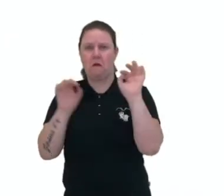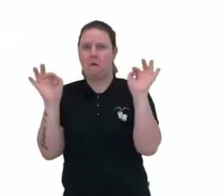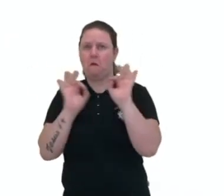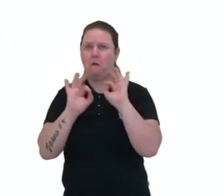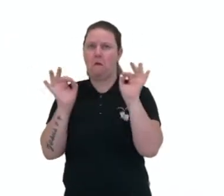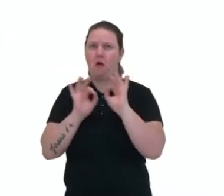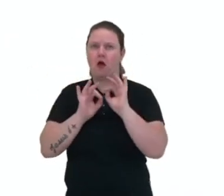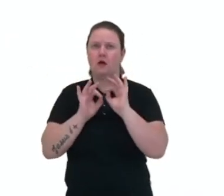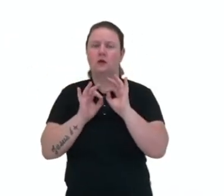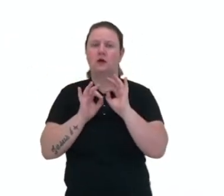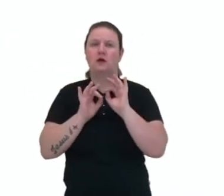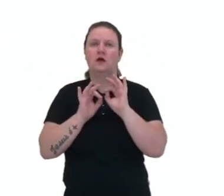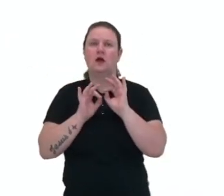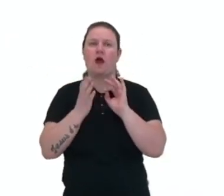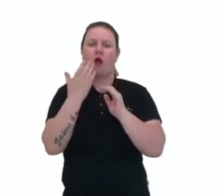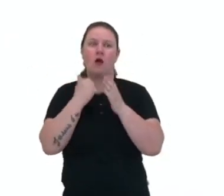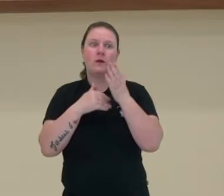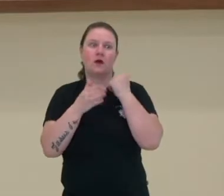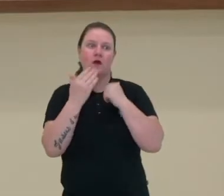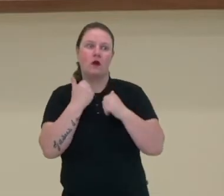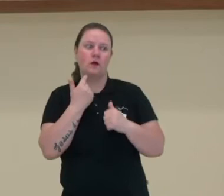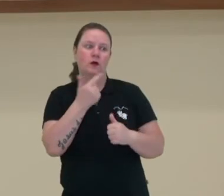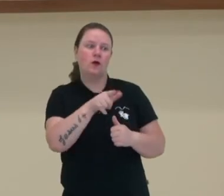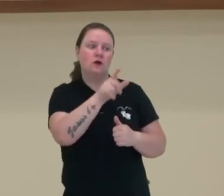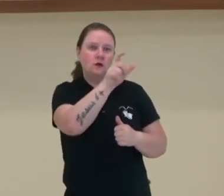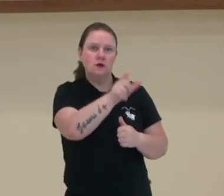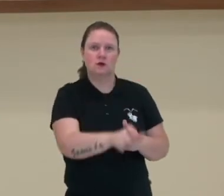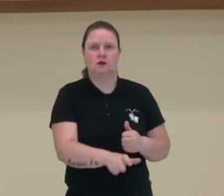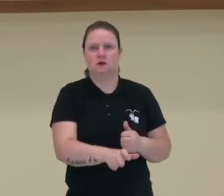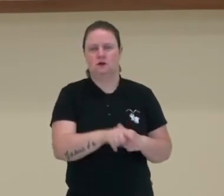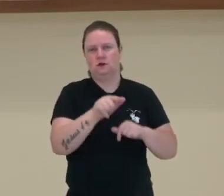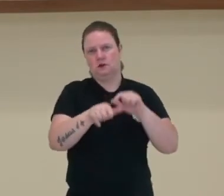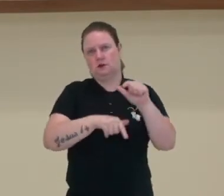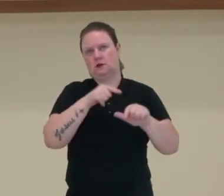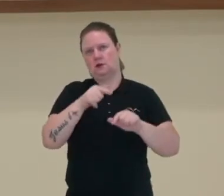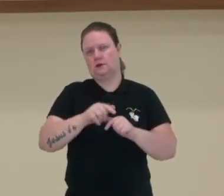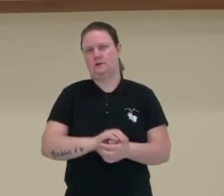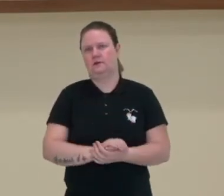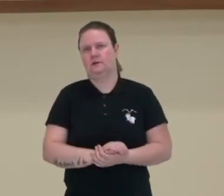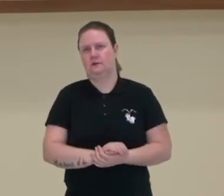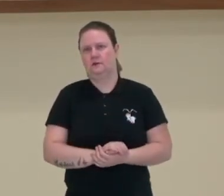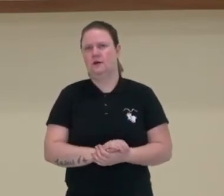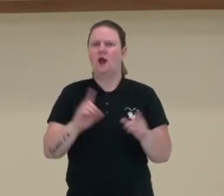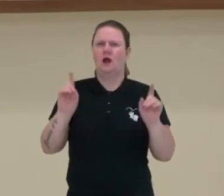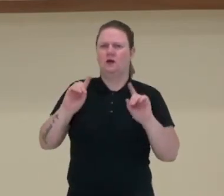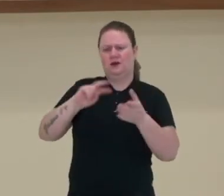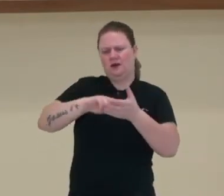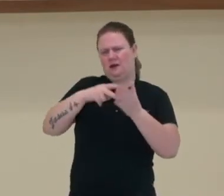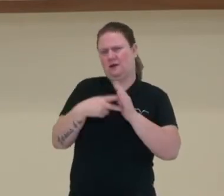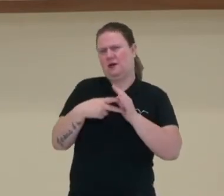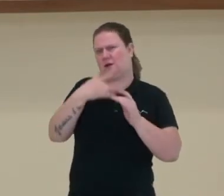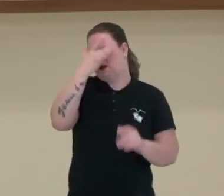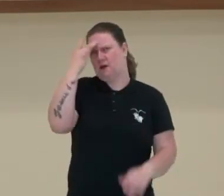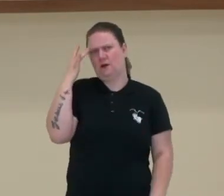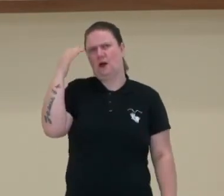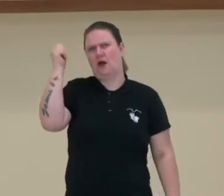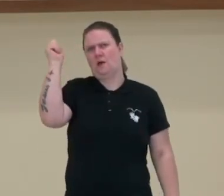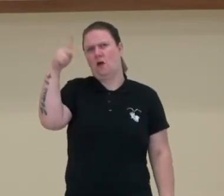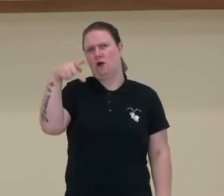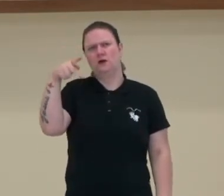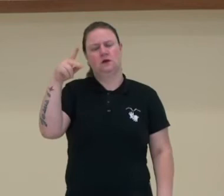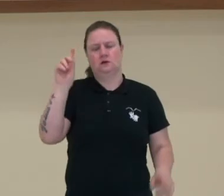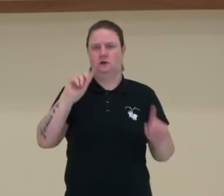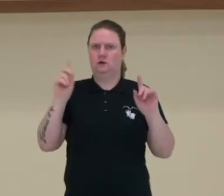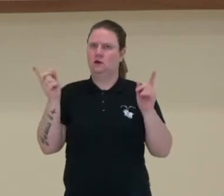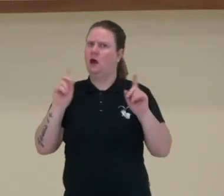consomem recursos produzidos pelas pessoas que trabalham. Não é o caso de pessoas que estão aposentadas ou por algum motivo recebem algum